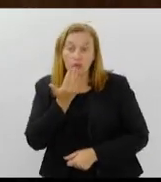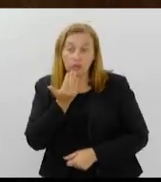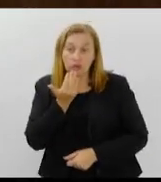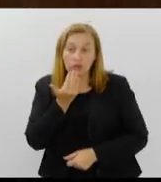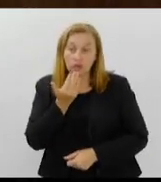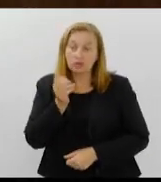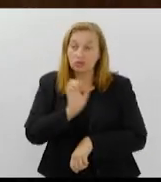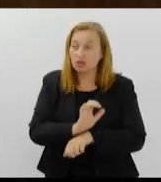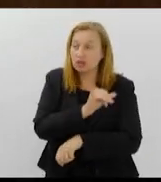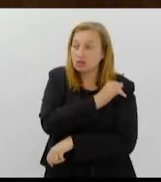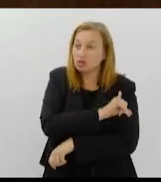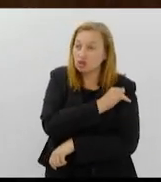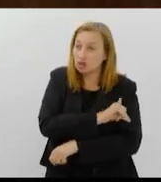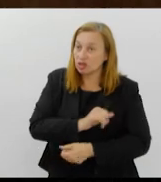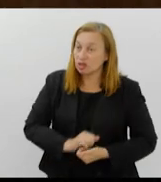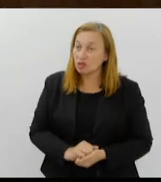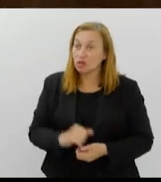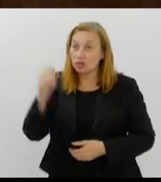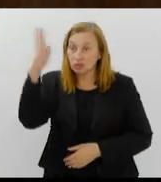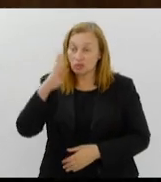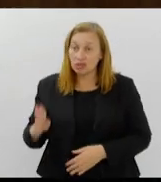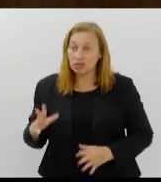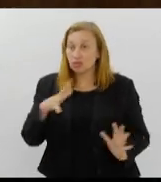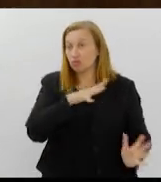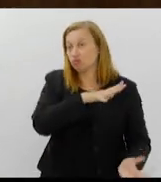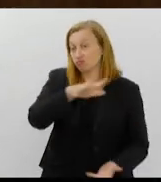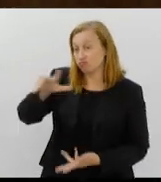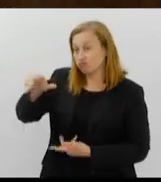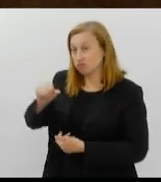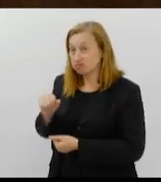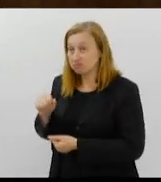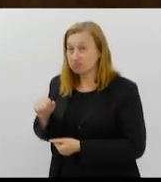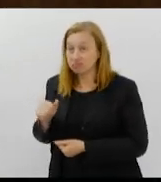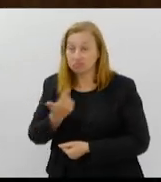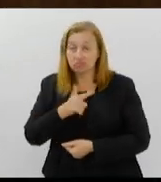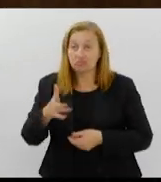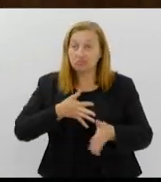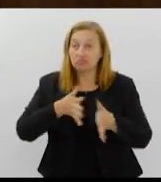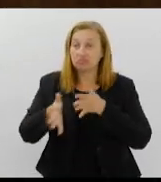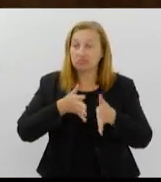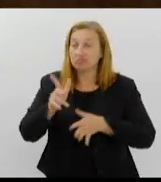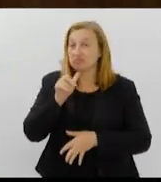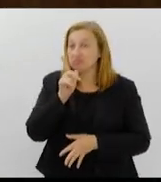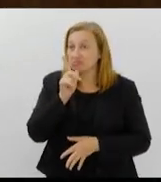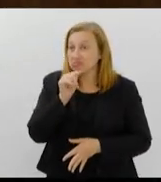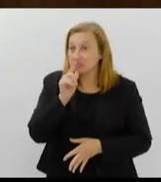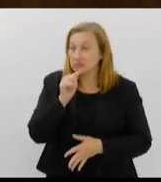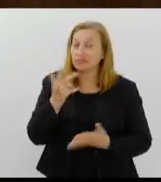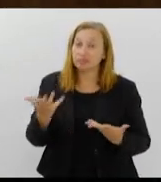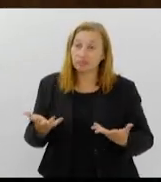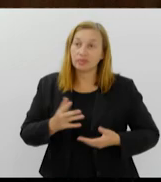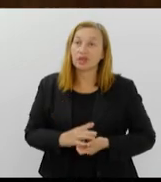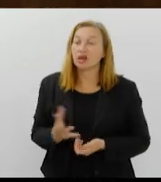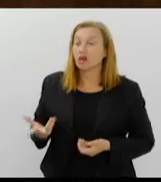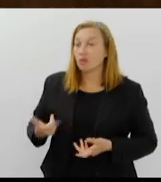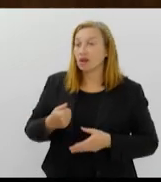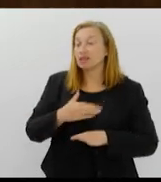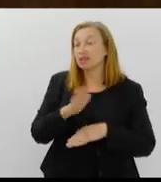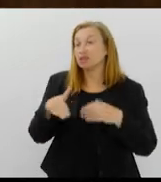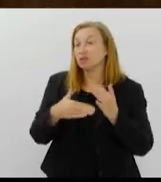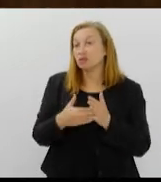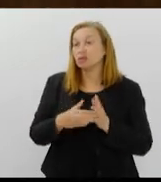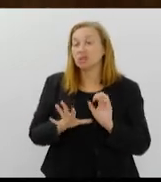no Estado do Rio de Janeiro, no Brasil e no mundo, sem o acesso à água, sem as condições todas